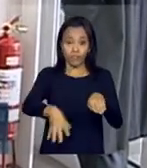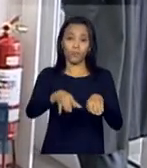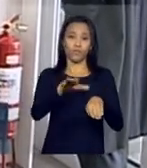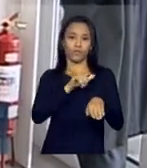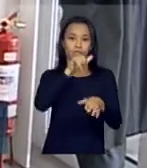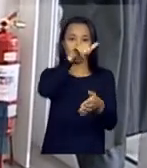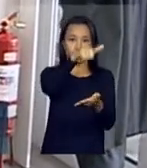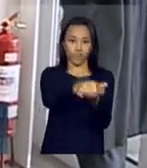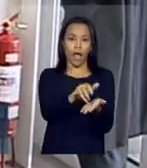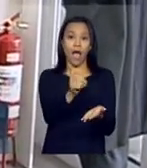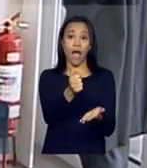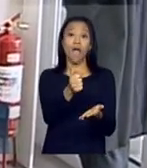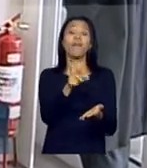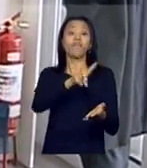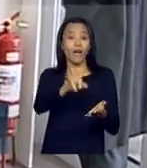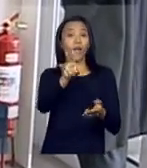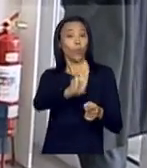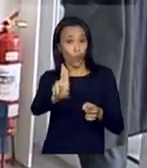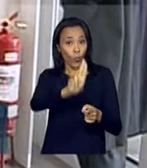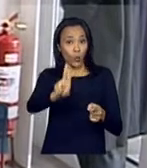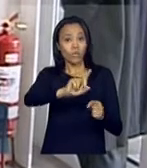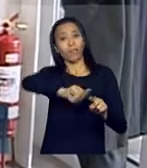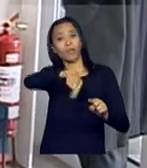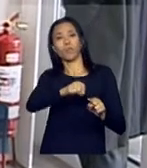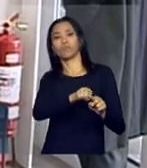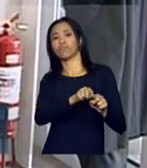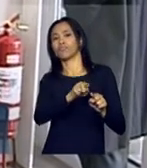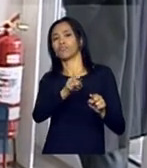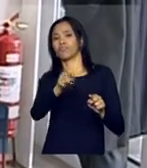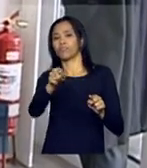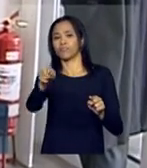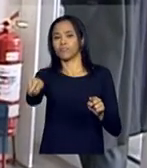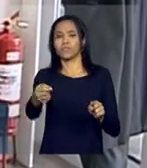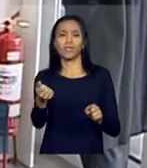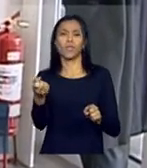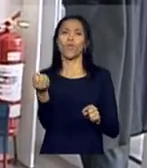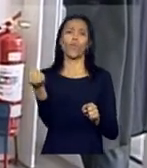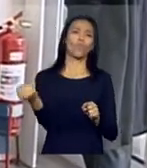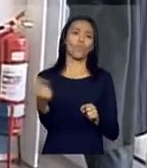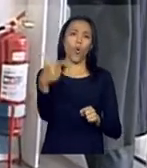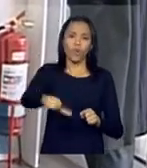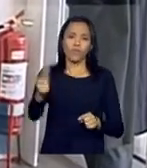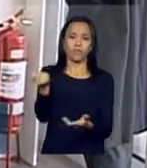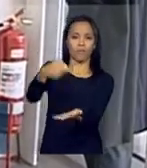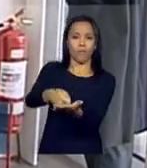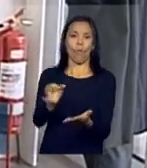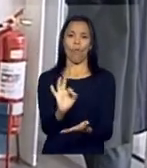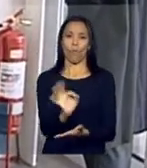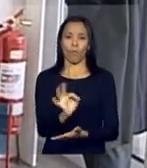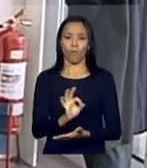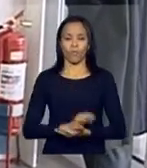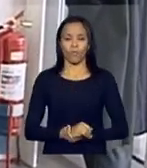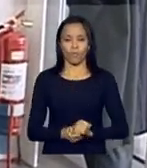vai poder utilizar o aeromóvel para se deslocar sem pagar nova tarifa.